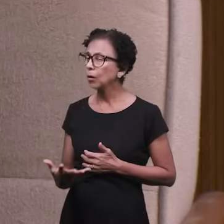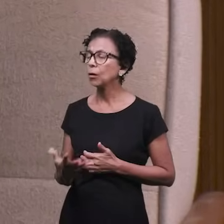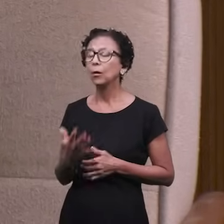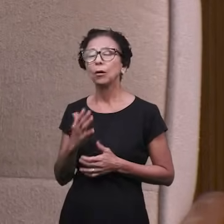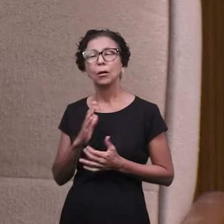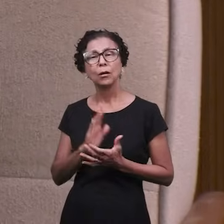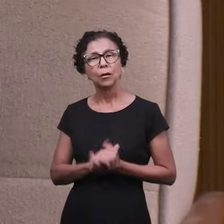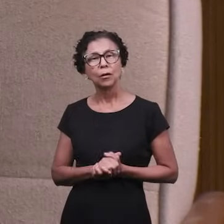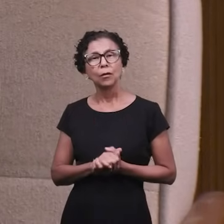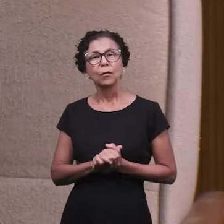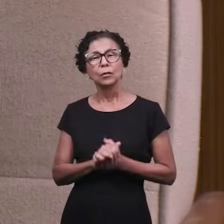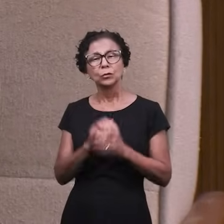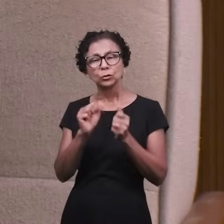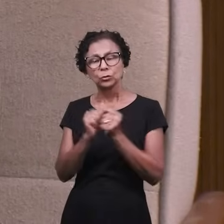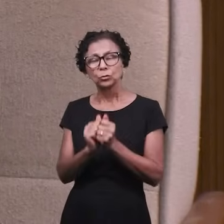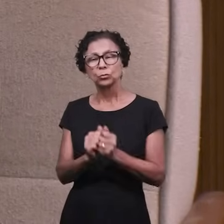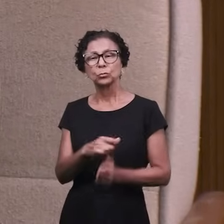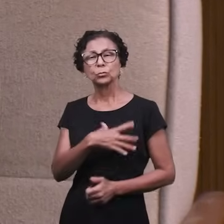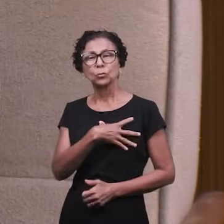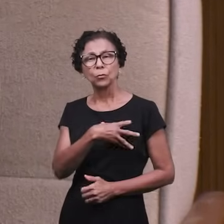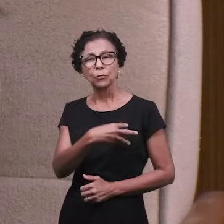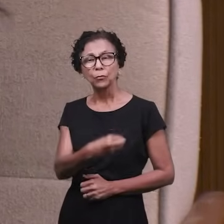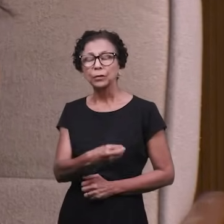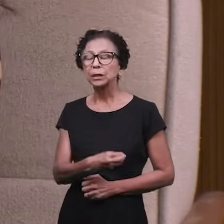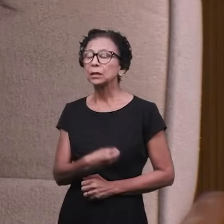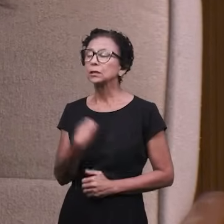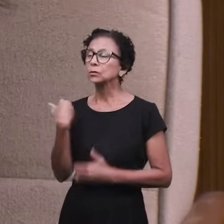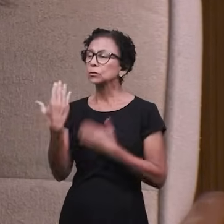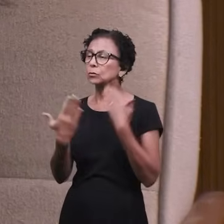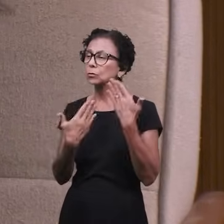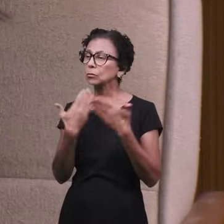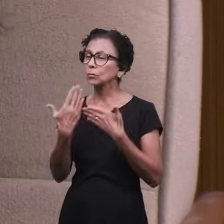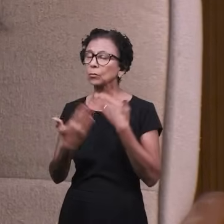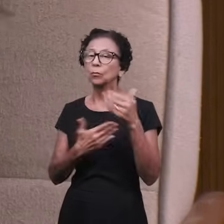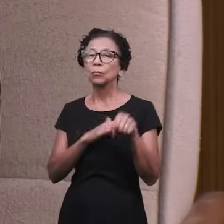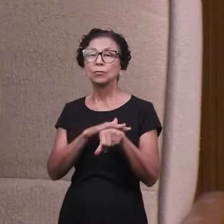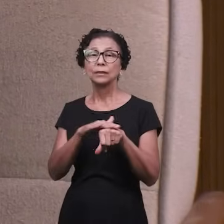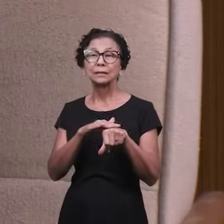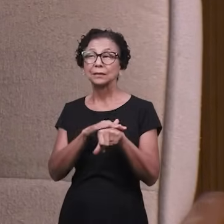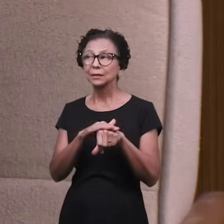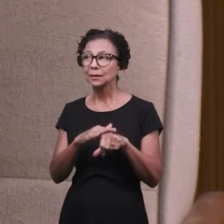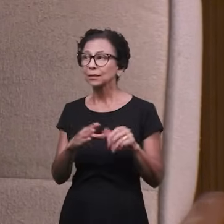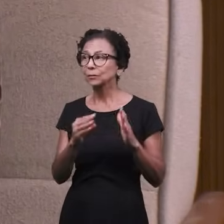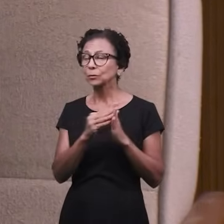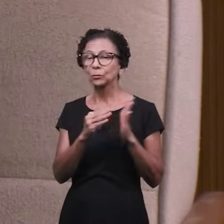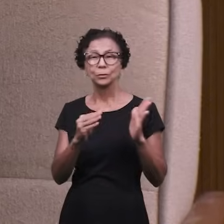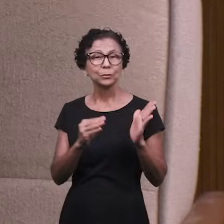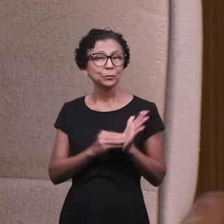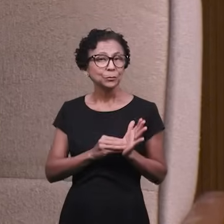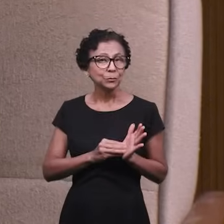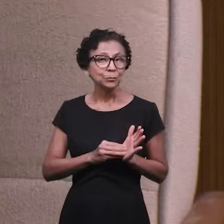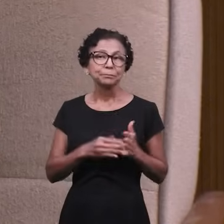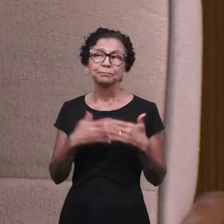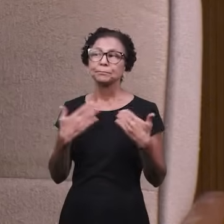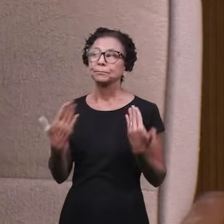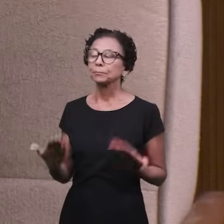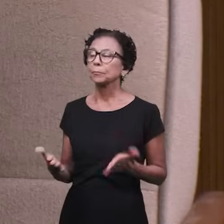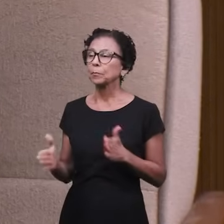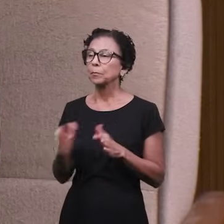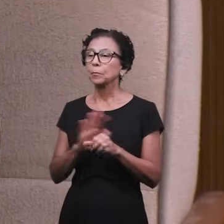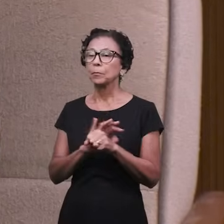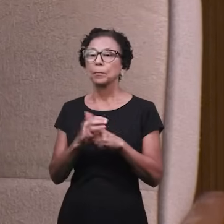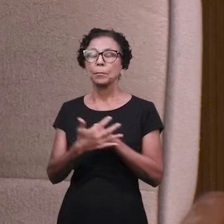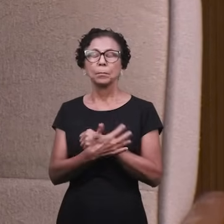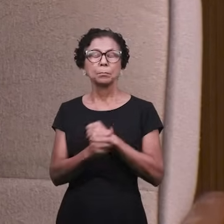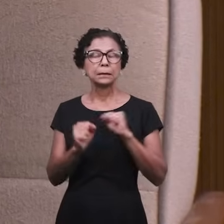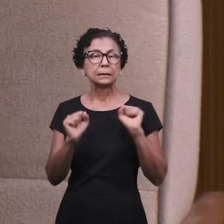gente conversava com os nossos filhos sobre o conteúdo. Então, era um momento muito difícil, o momento da pandemia, nós estávamos sem as igrejas,